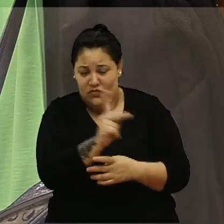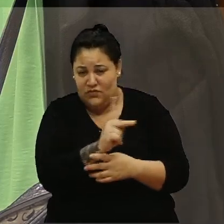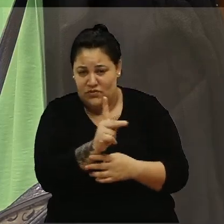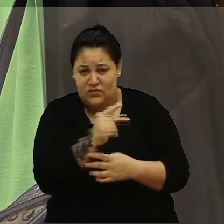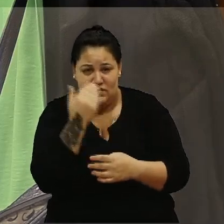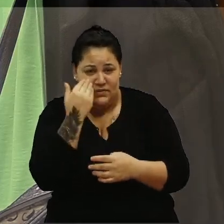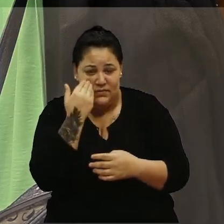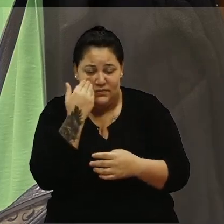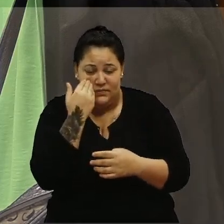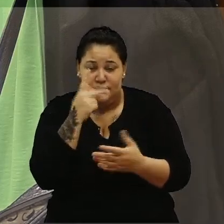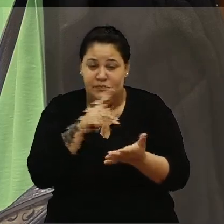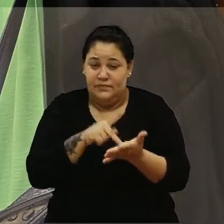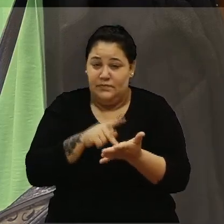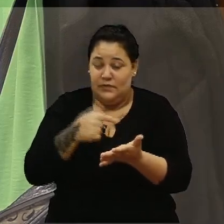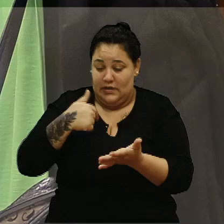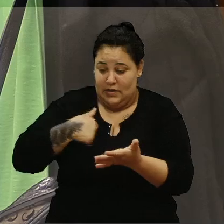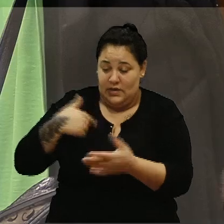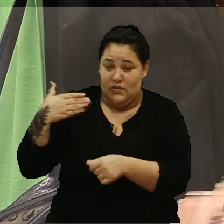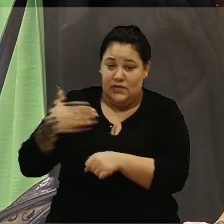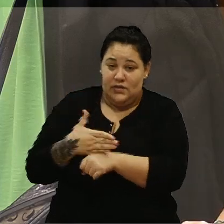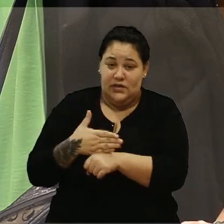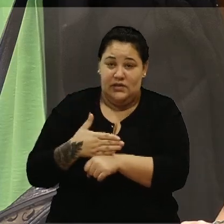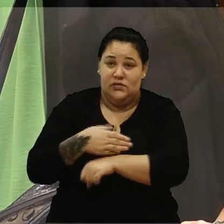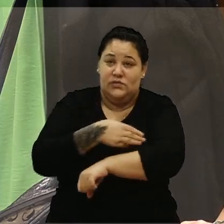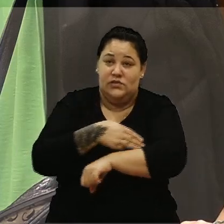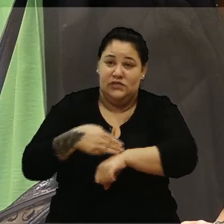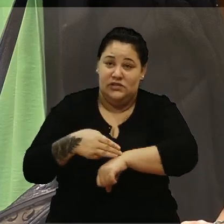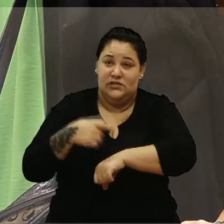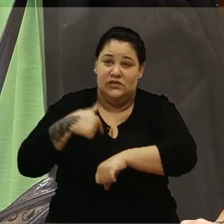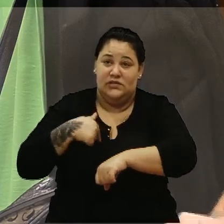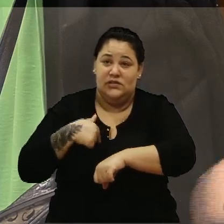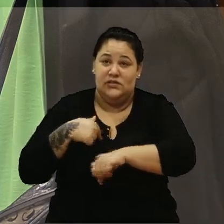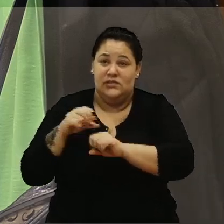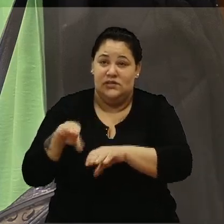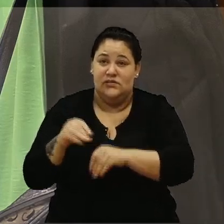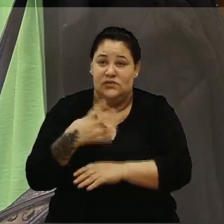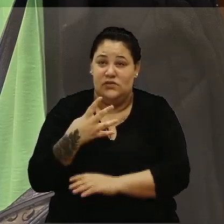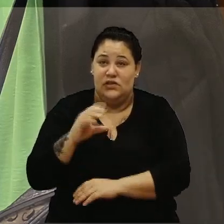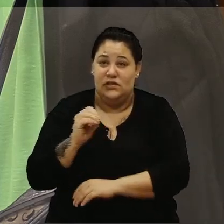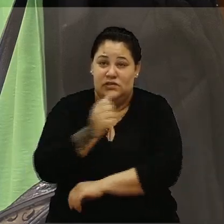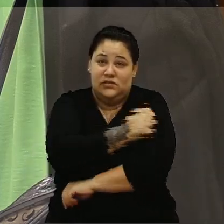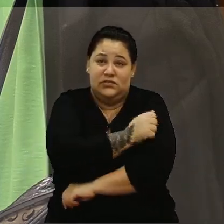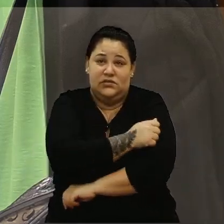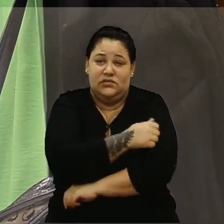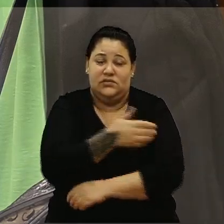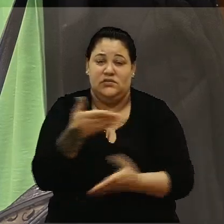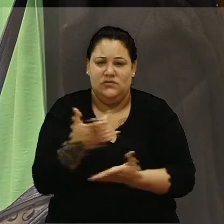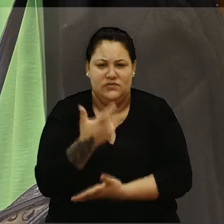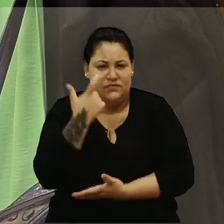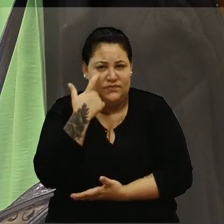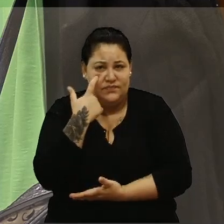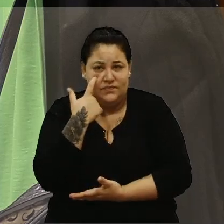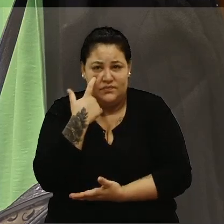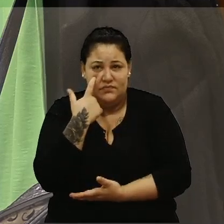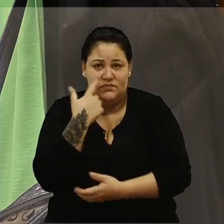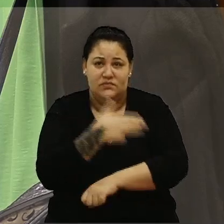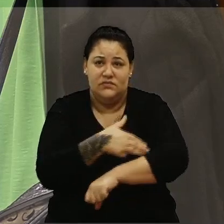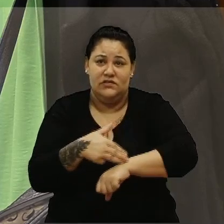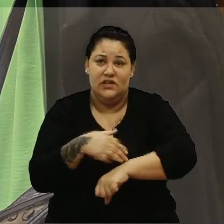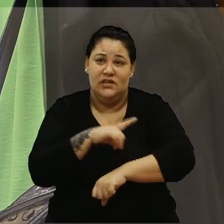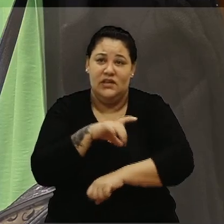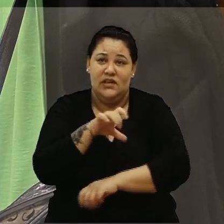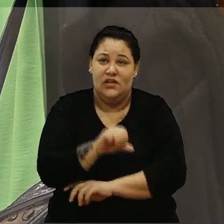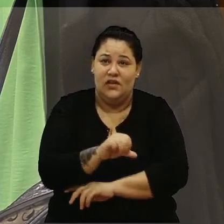E, de fato, quando eu entrei no magistério, eu entrei numa turma de 40. Agora, a gente vai olhar lá, as turmas de magistério, elas estão com